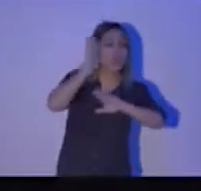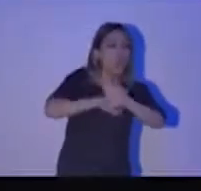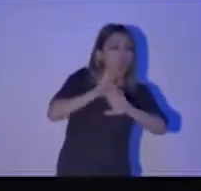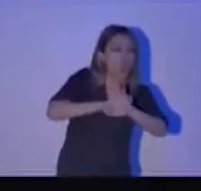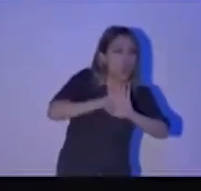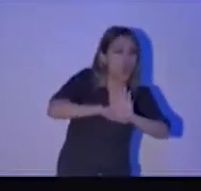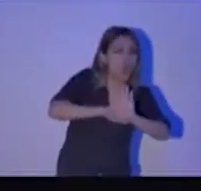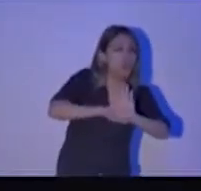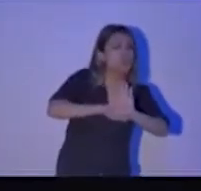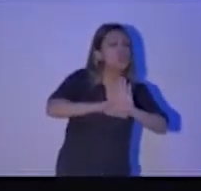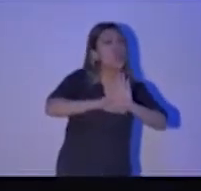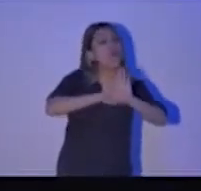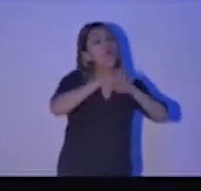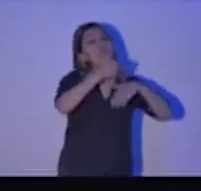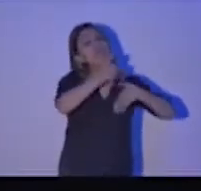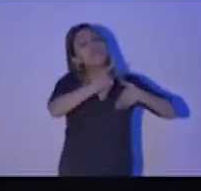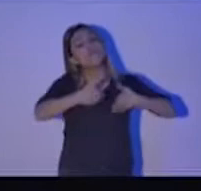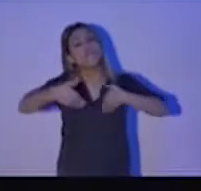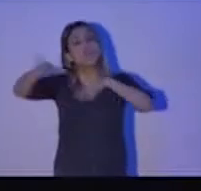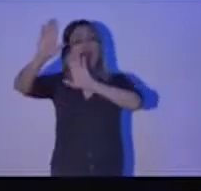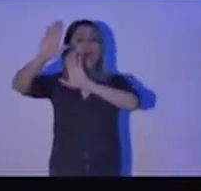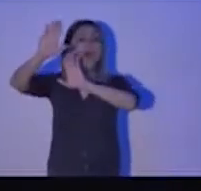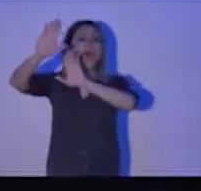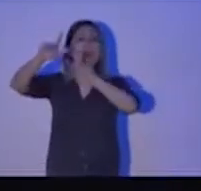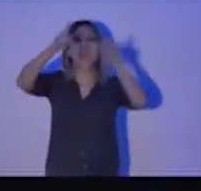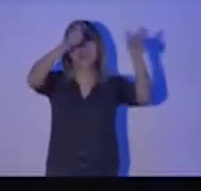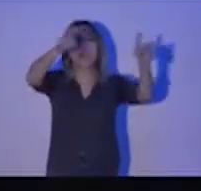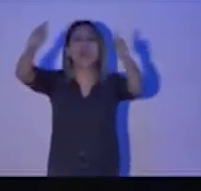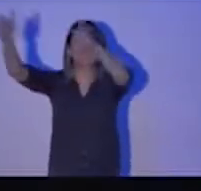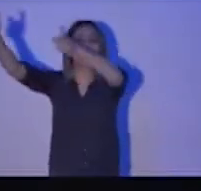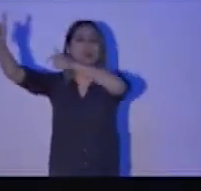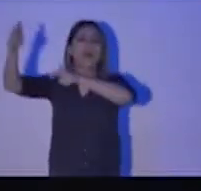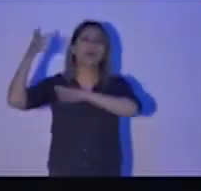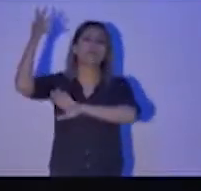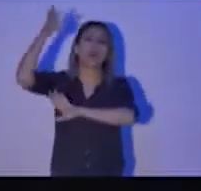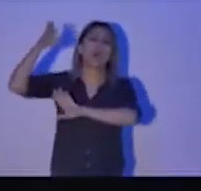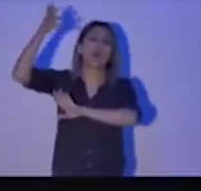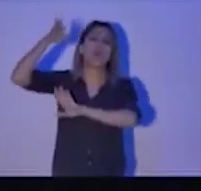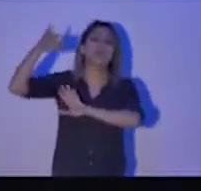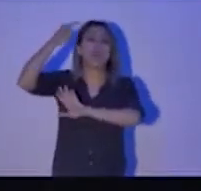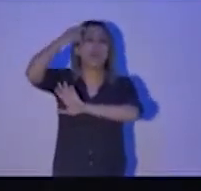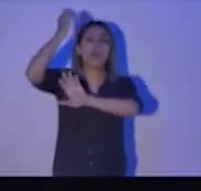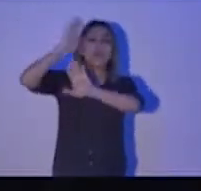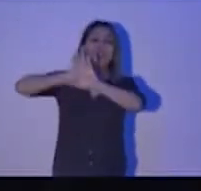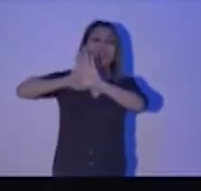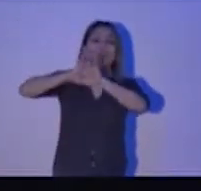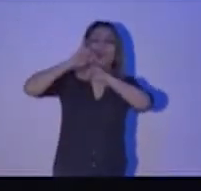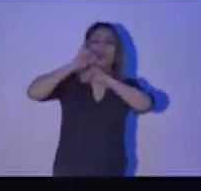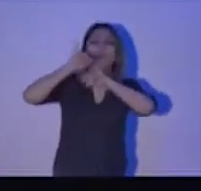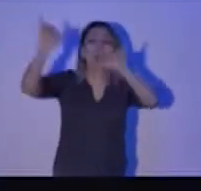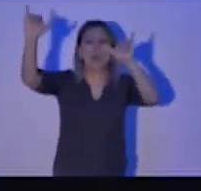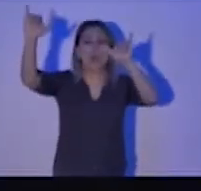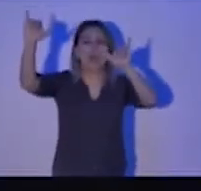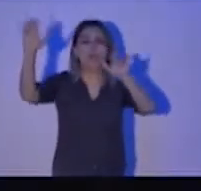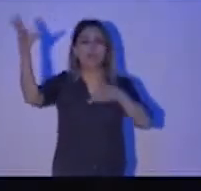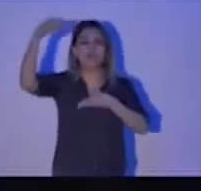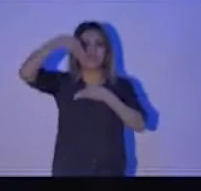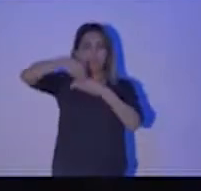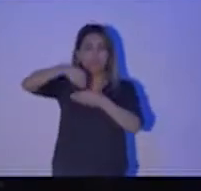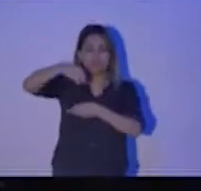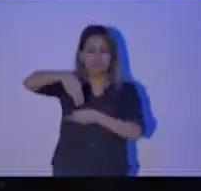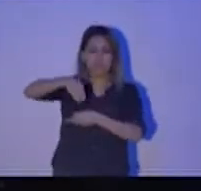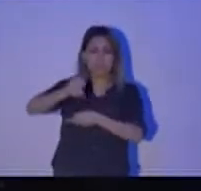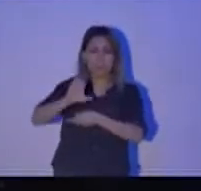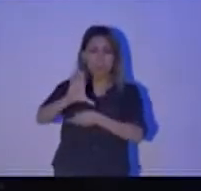é o que a gente... E falo... E falo com muita sinceridade,